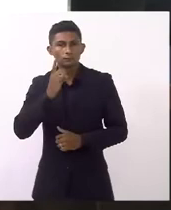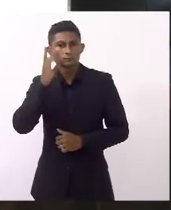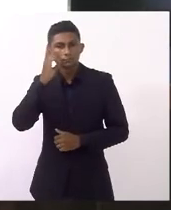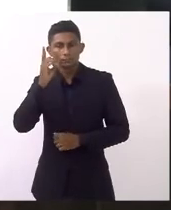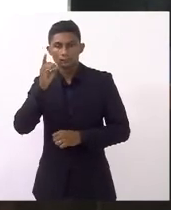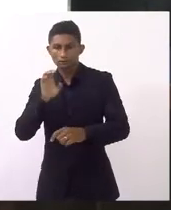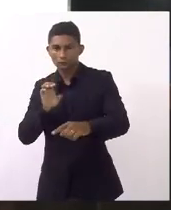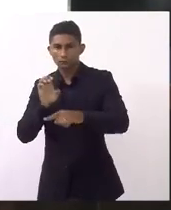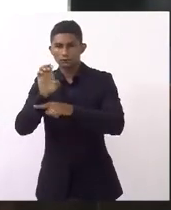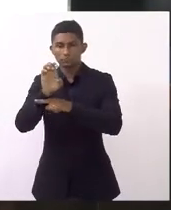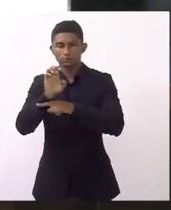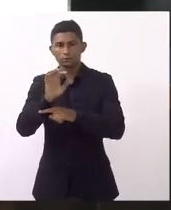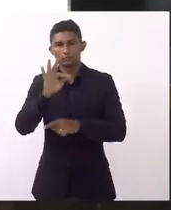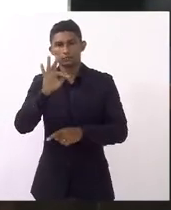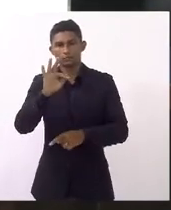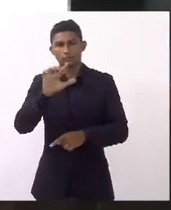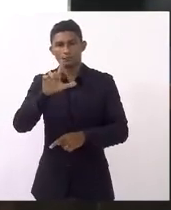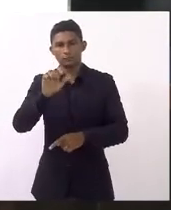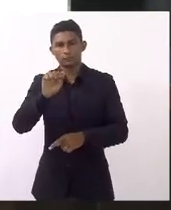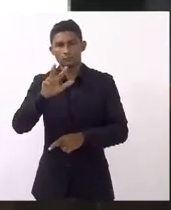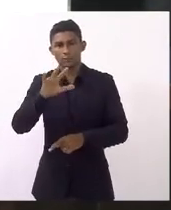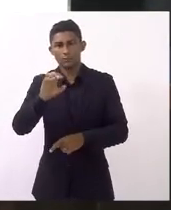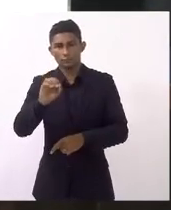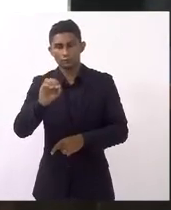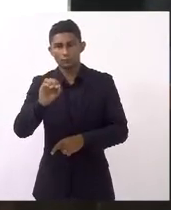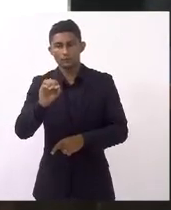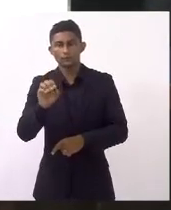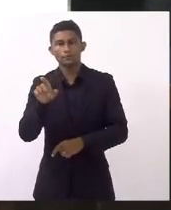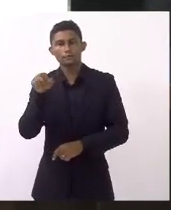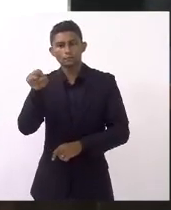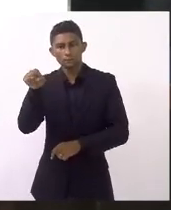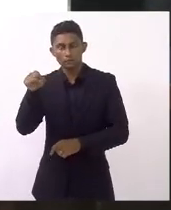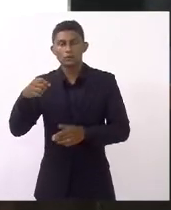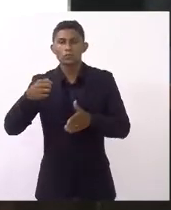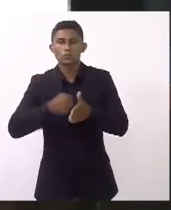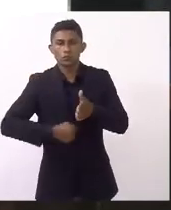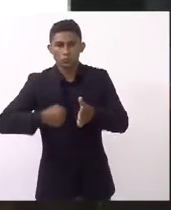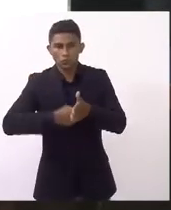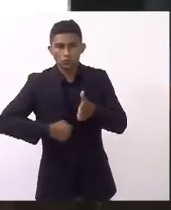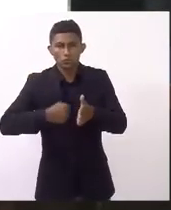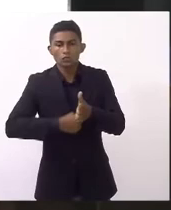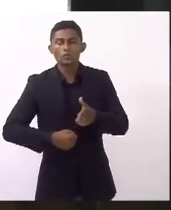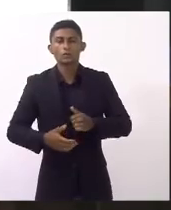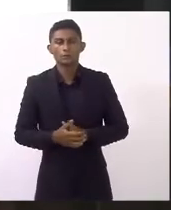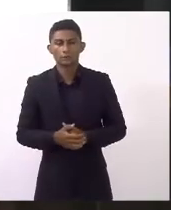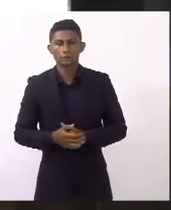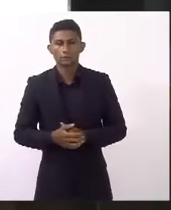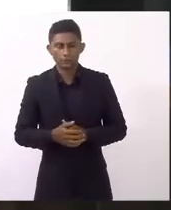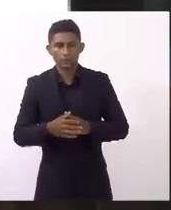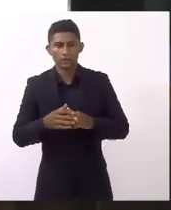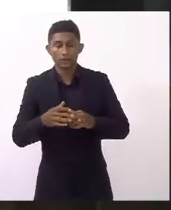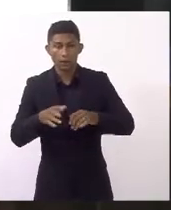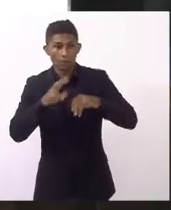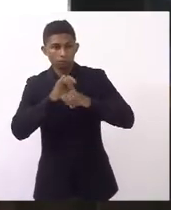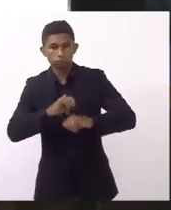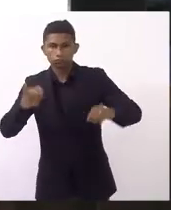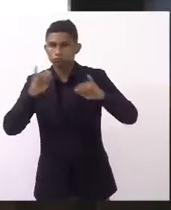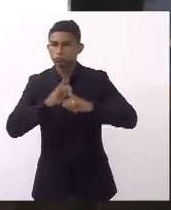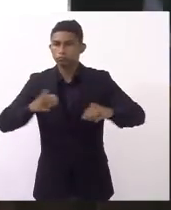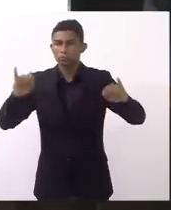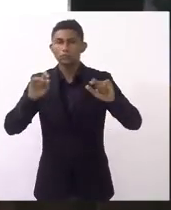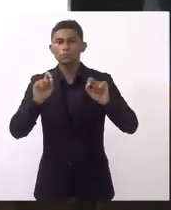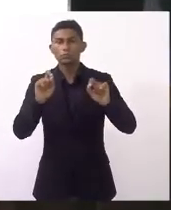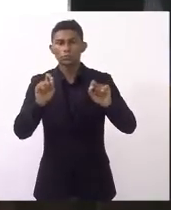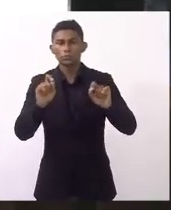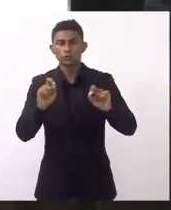estadual Flávio serafini que foi um lutador incansável na campanha liberte o nosso